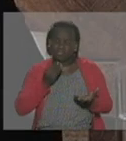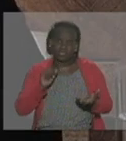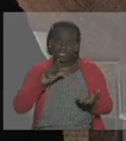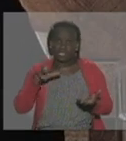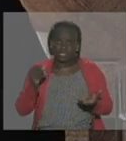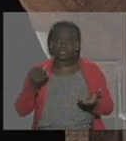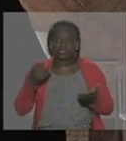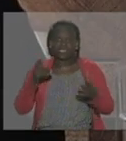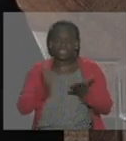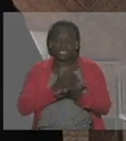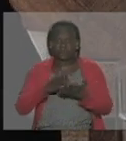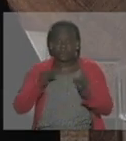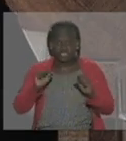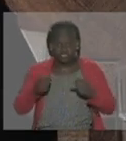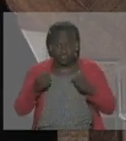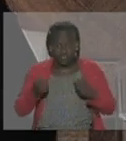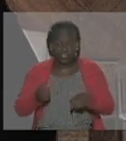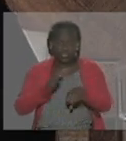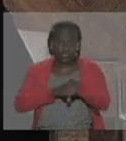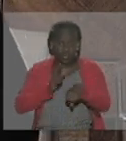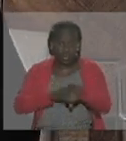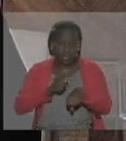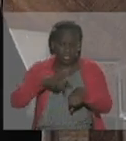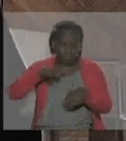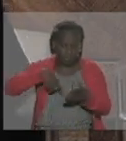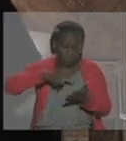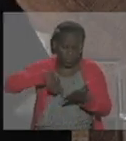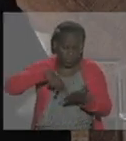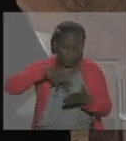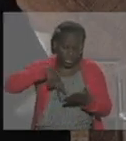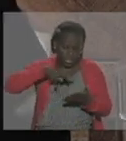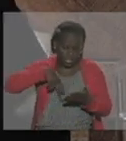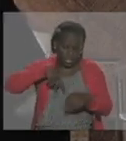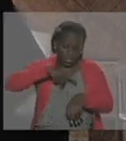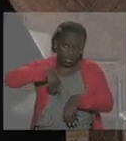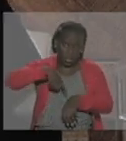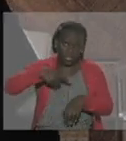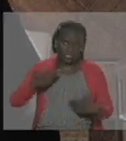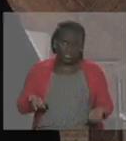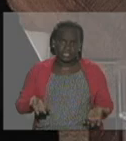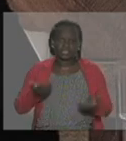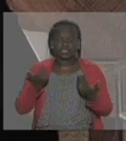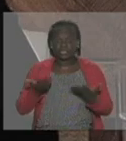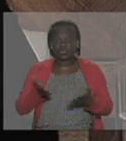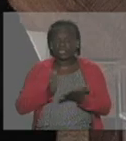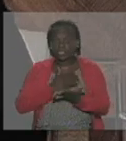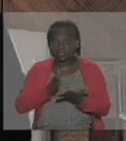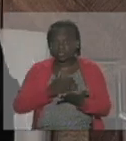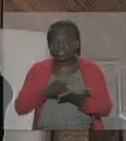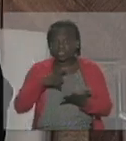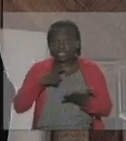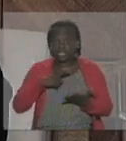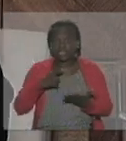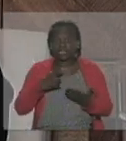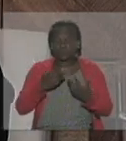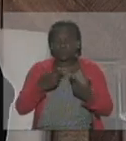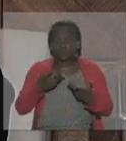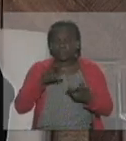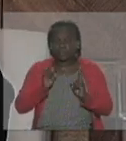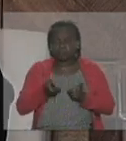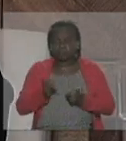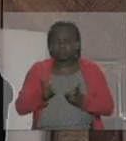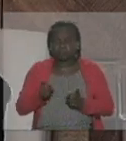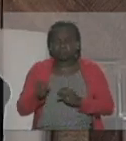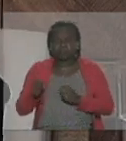é claro o livro Exige uma entrega exige horas de leitura de uma pessoa então o livro tem um elemento